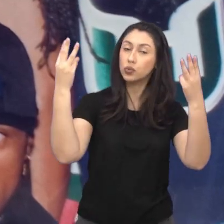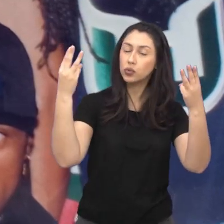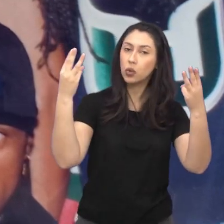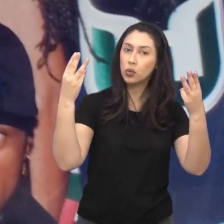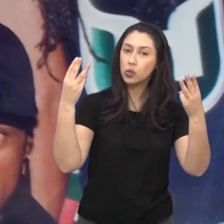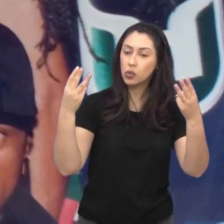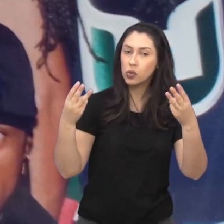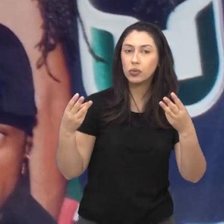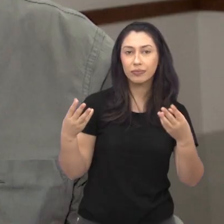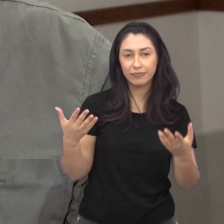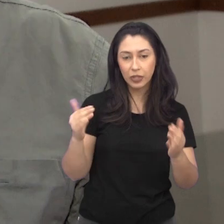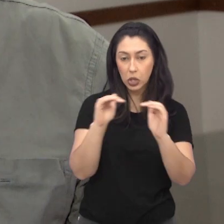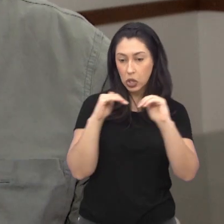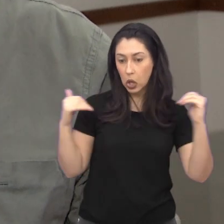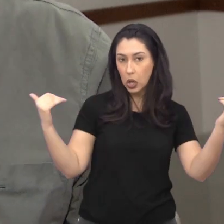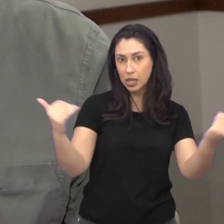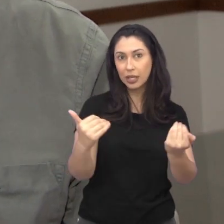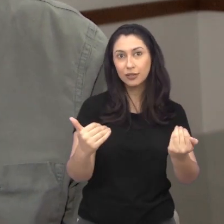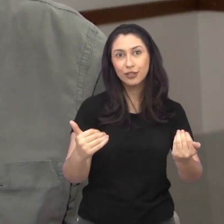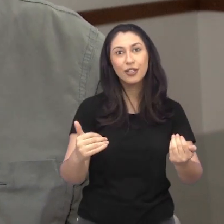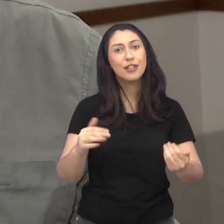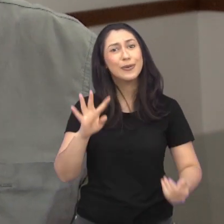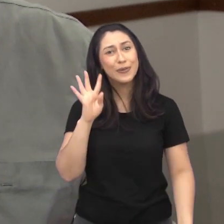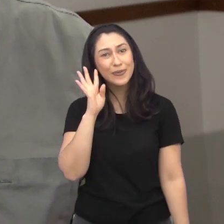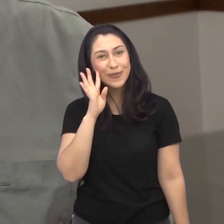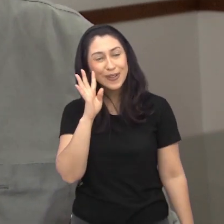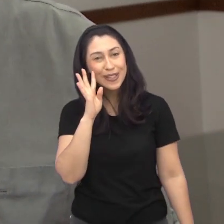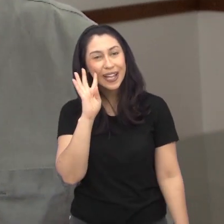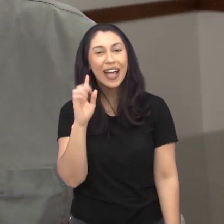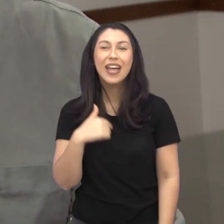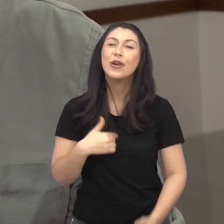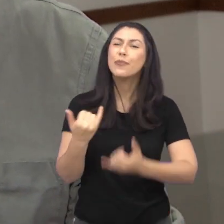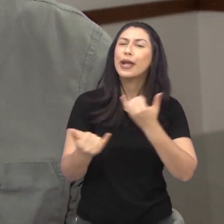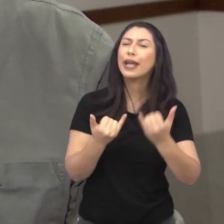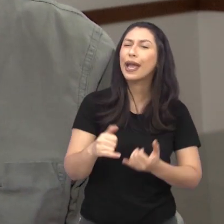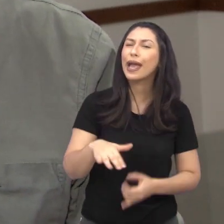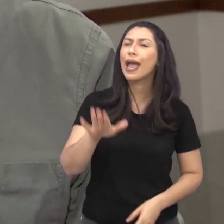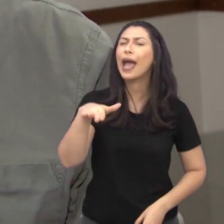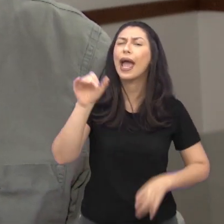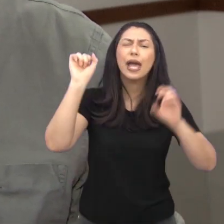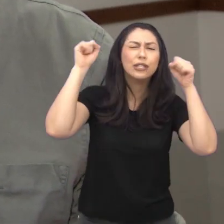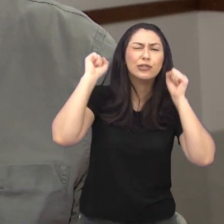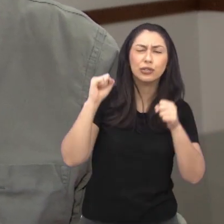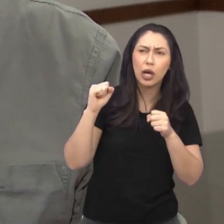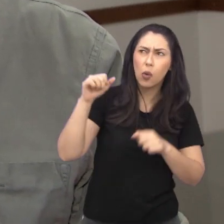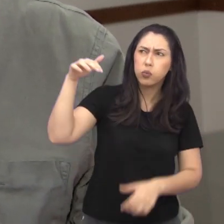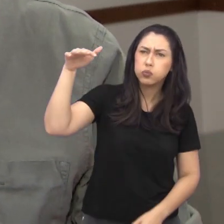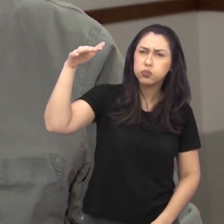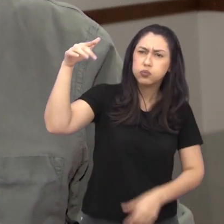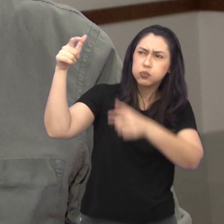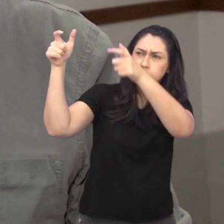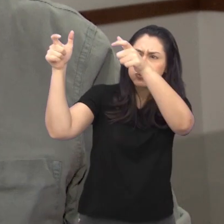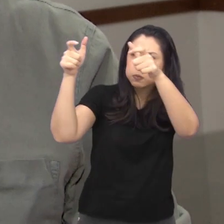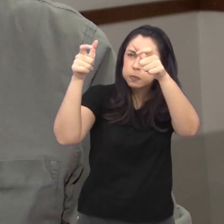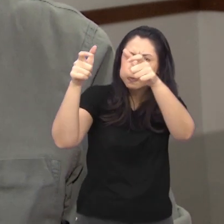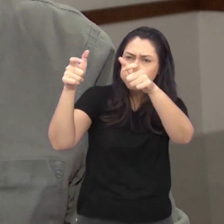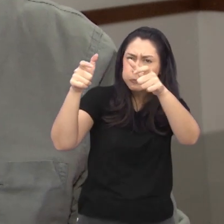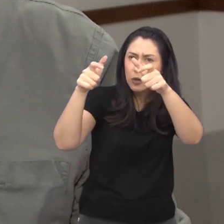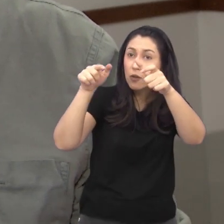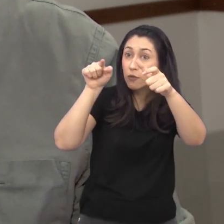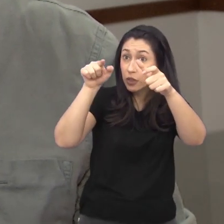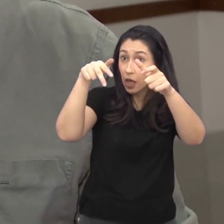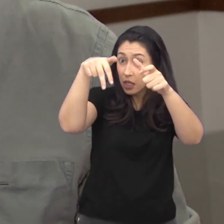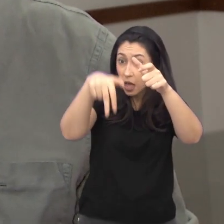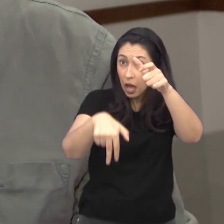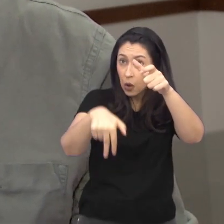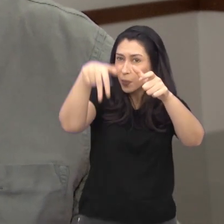no estádio também. Foi muito legal, eu até brinquei com ela, né? Xuxa, e essa nave que tá aí, você vai descer e subir dela? Ela